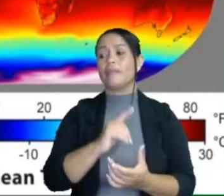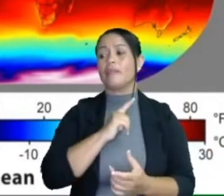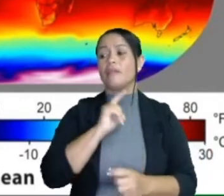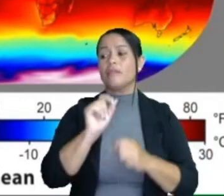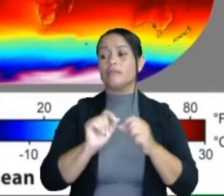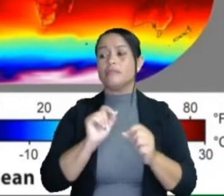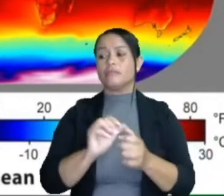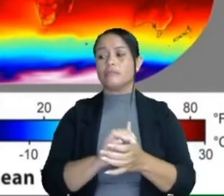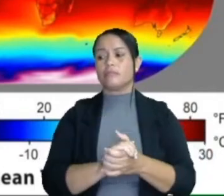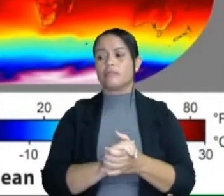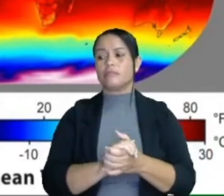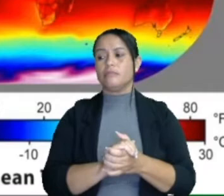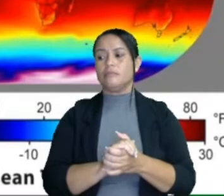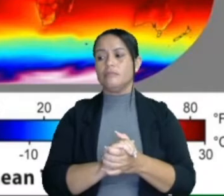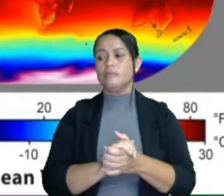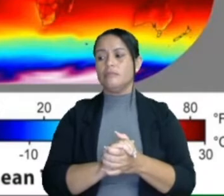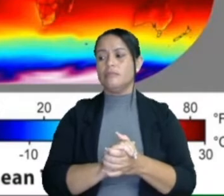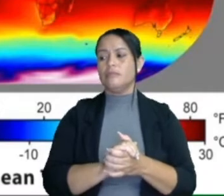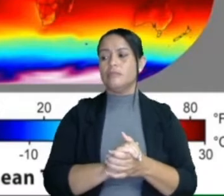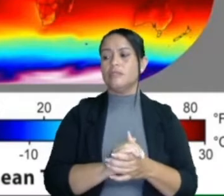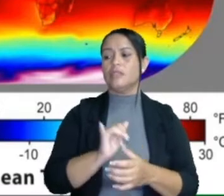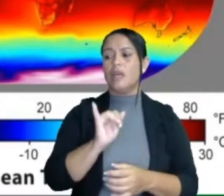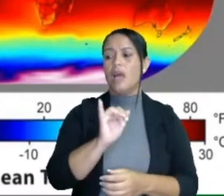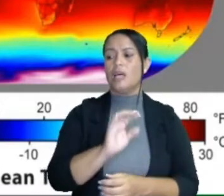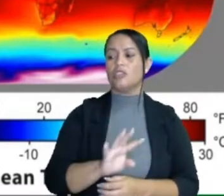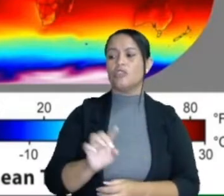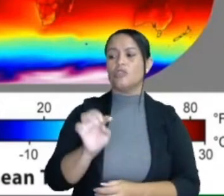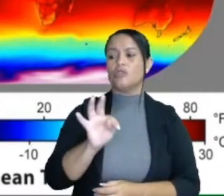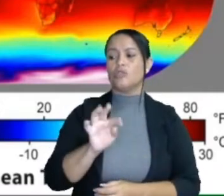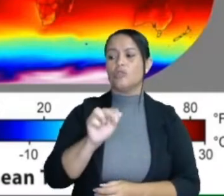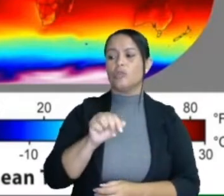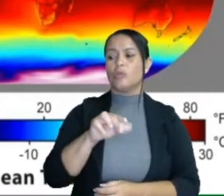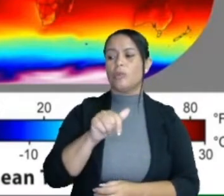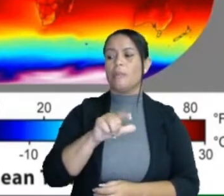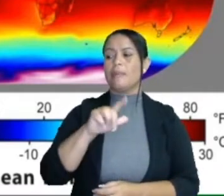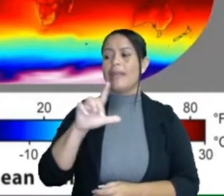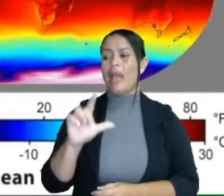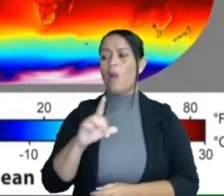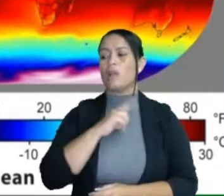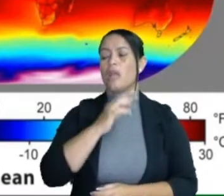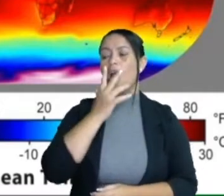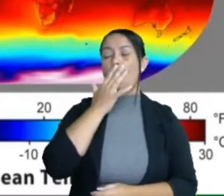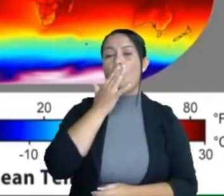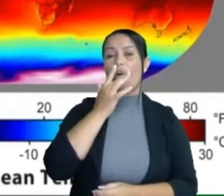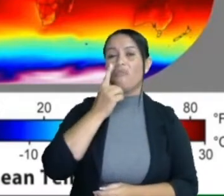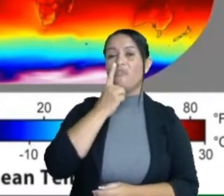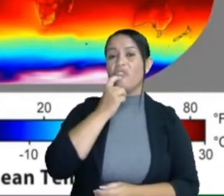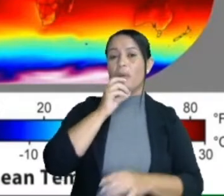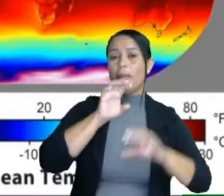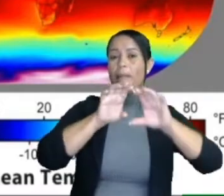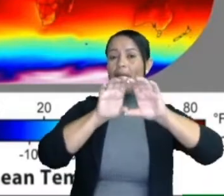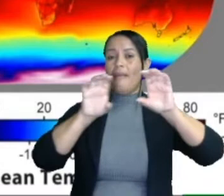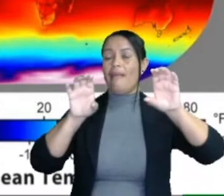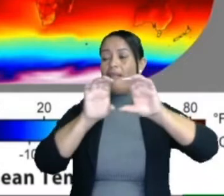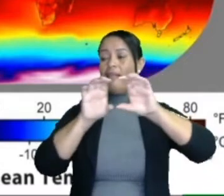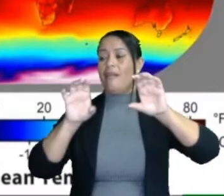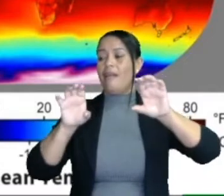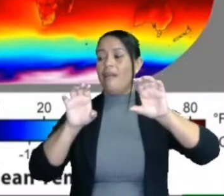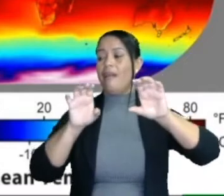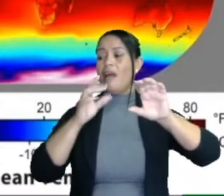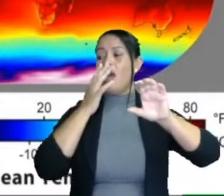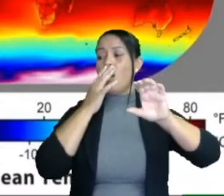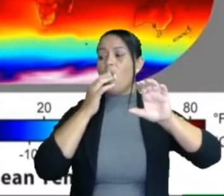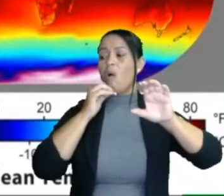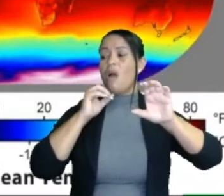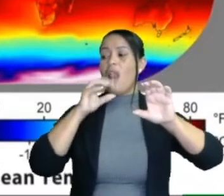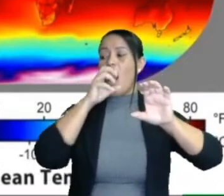você tem, a zona tropical, que está aqui marcada com a cor mais vermelha, a zona temperada, que está com a cor